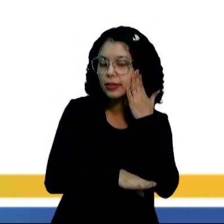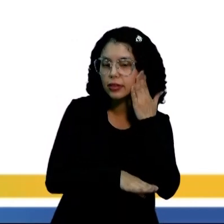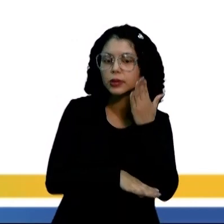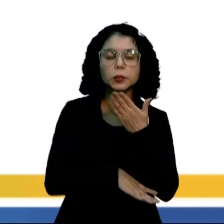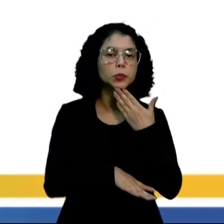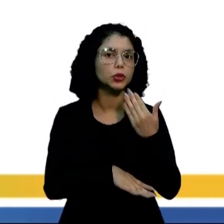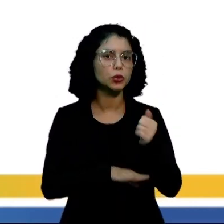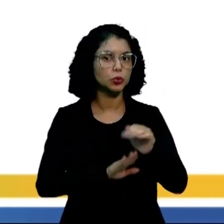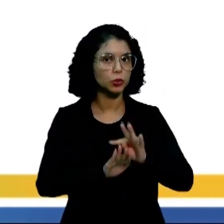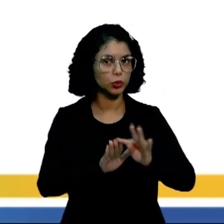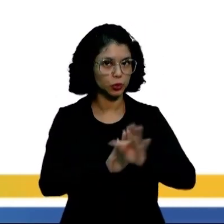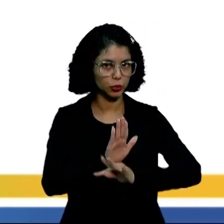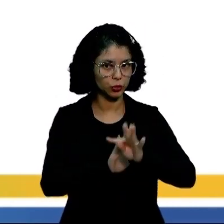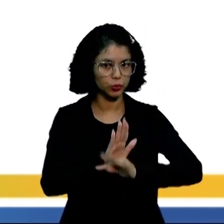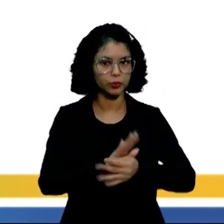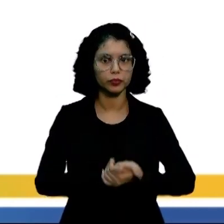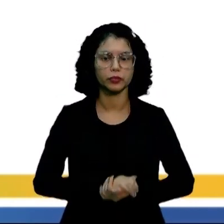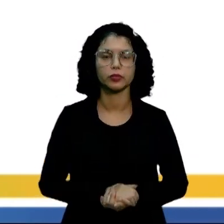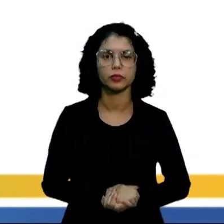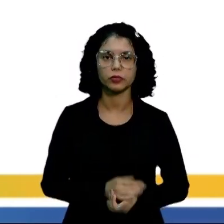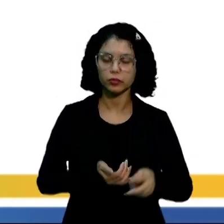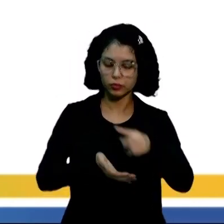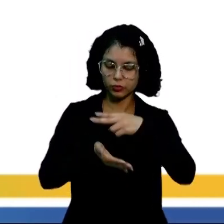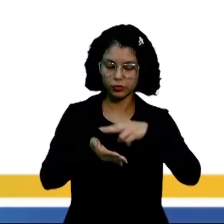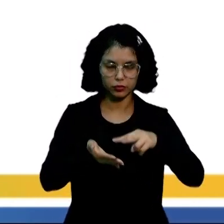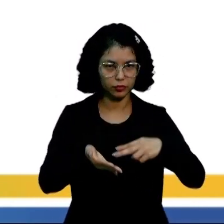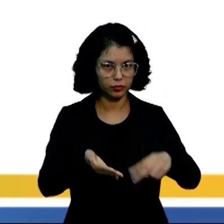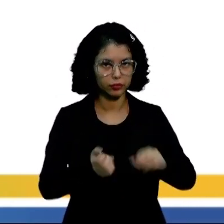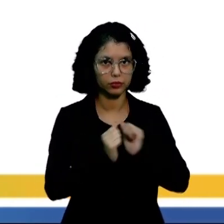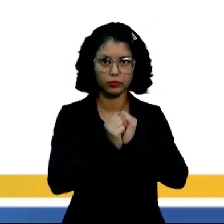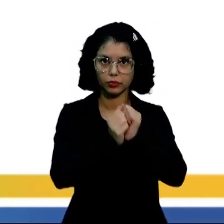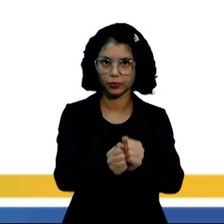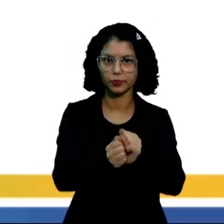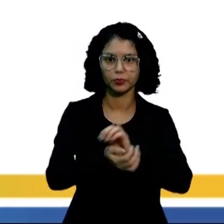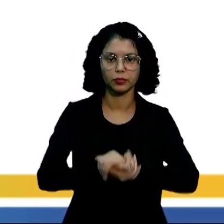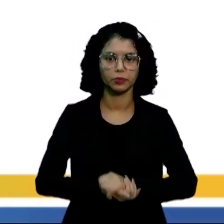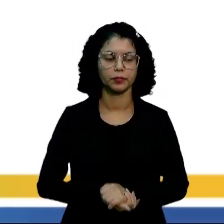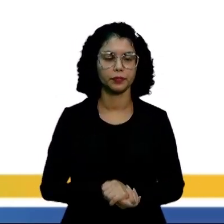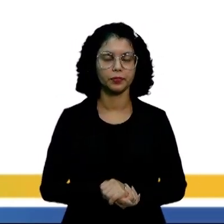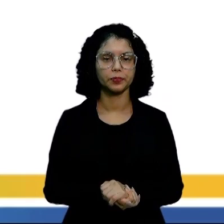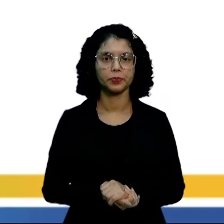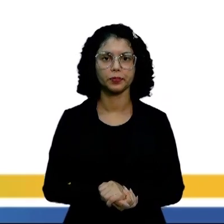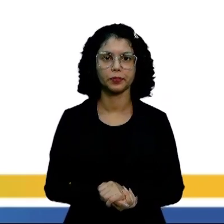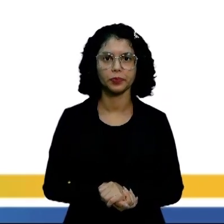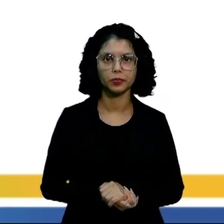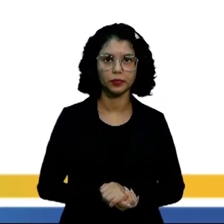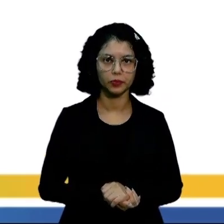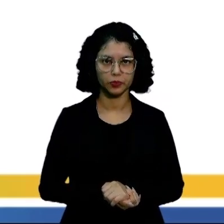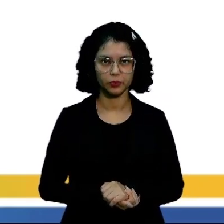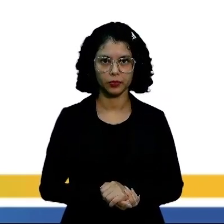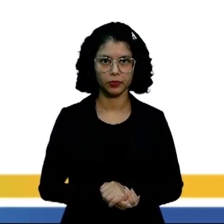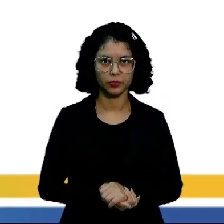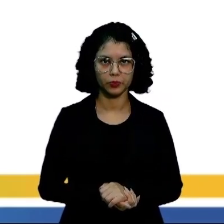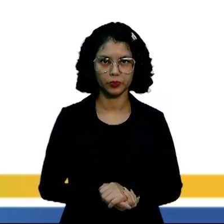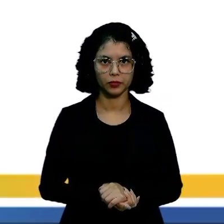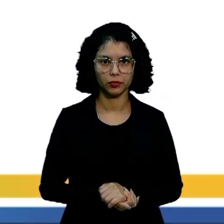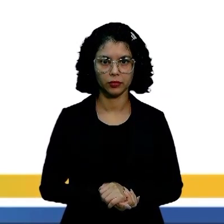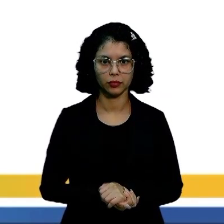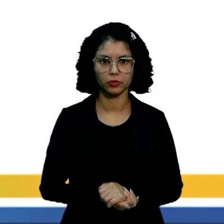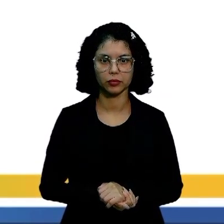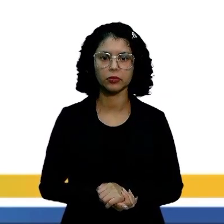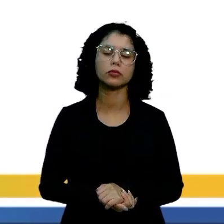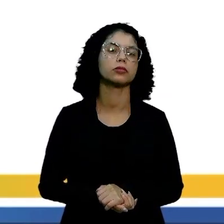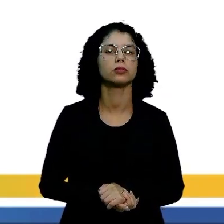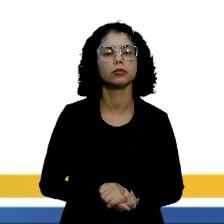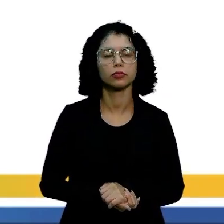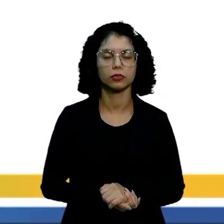texto se trata. Vamos agora fazer a leitura juntos, ok? Acompanha aí comigo. The Death of the